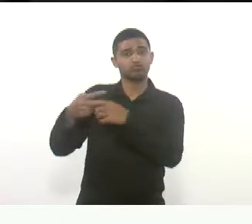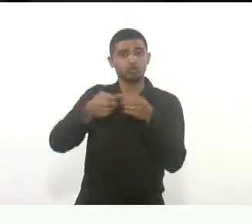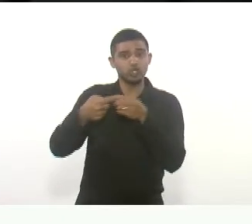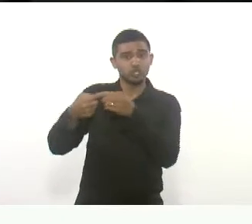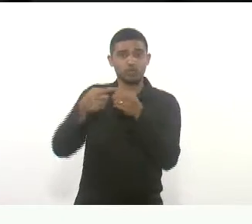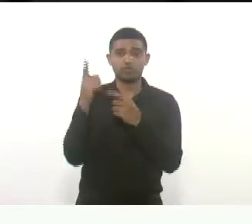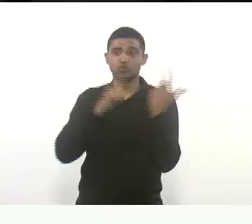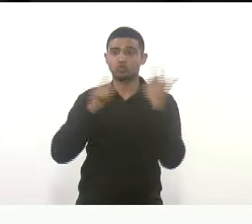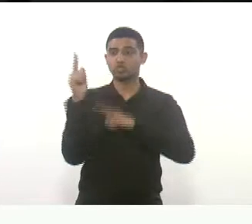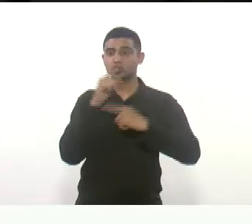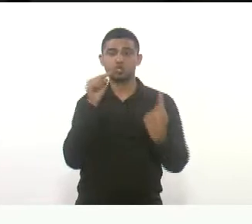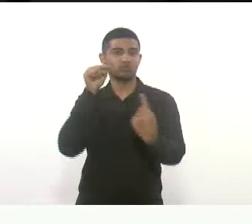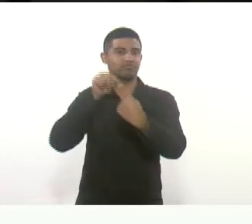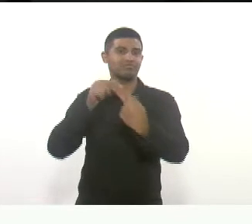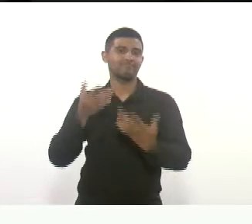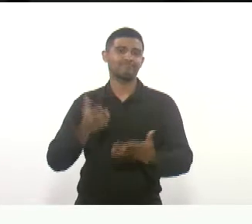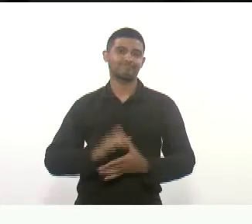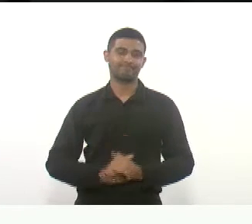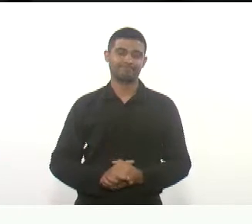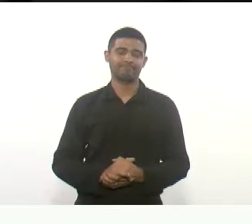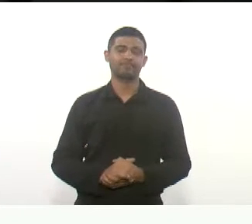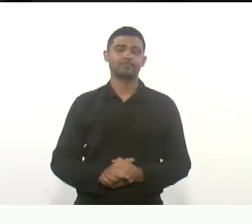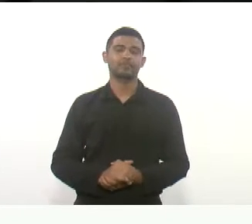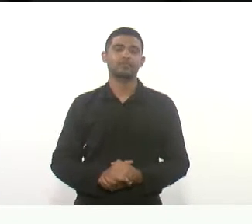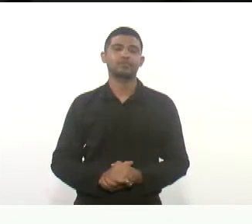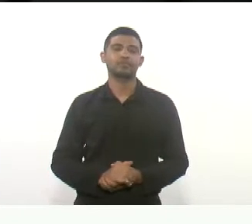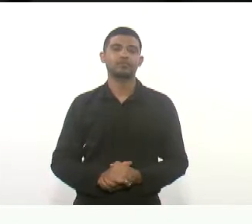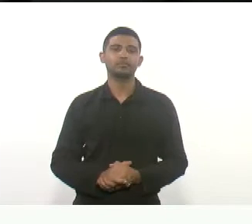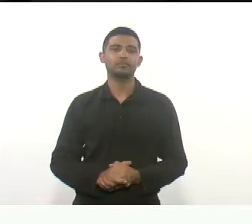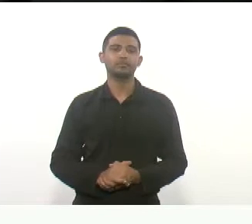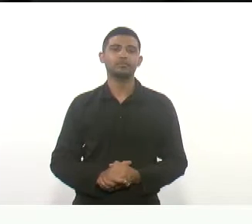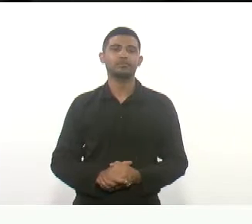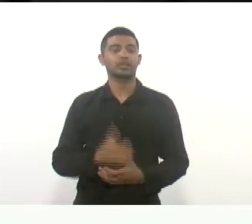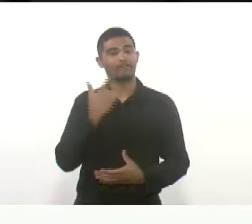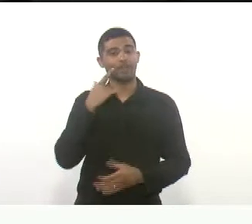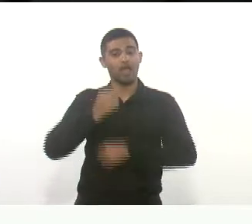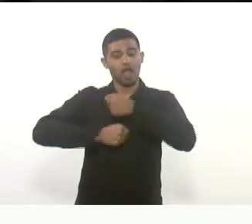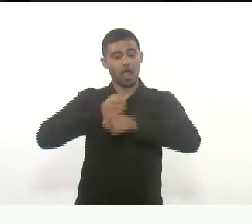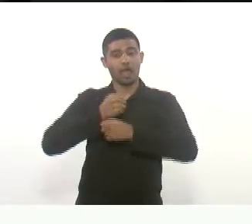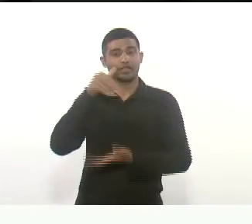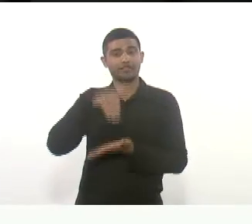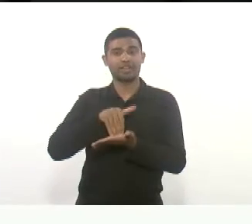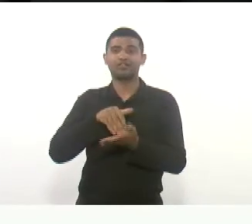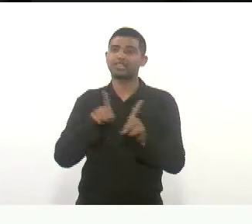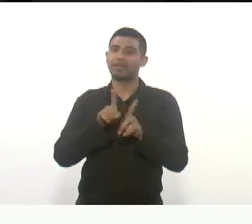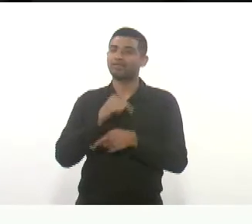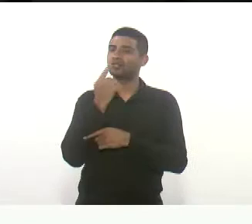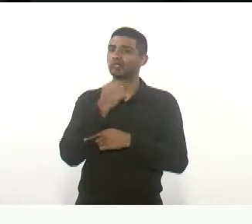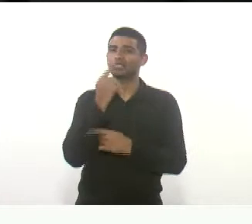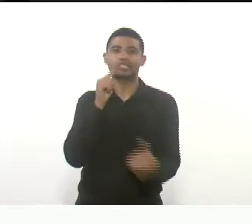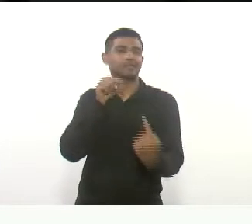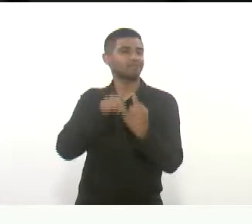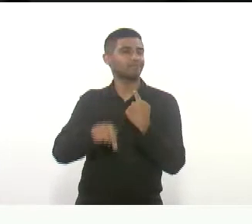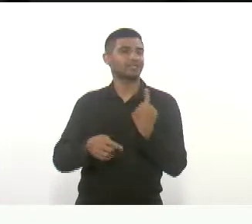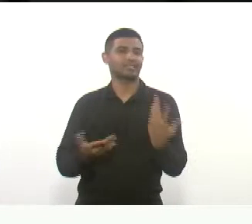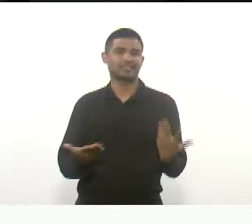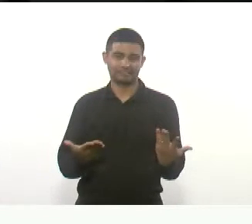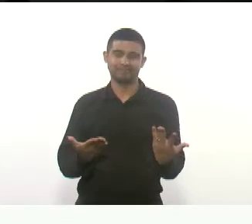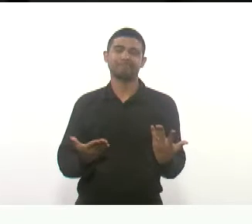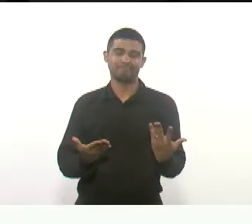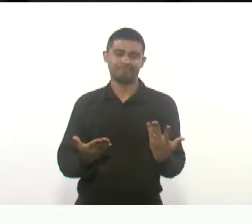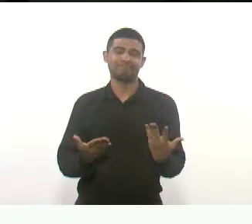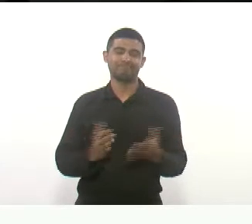a meta de IDEB dos anos iniciais em 2017. Nos anos finais, também a meta não foi alcançada, ficou até um pouco mais